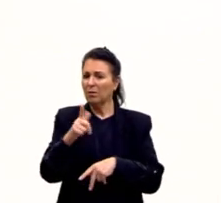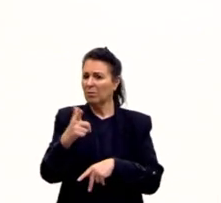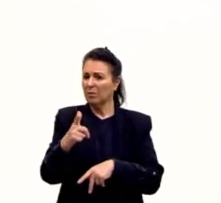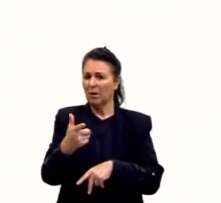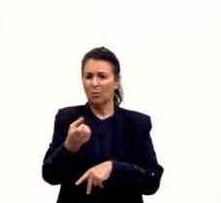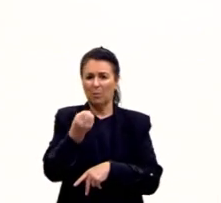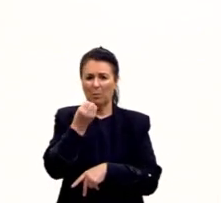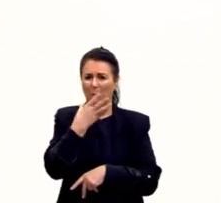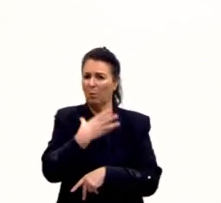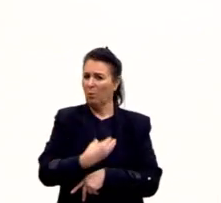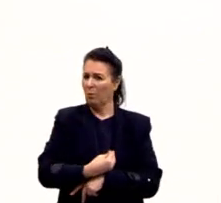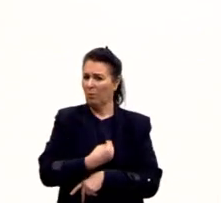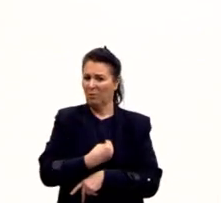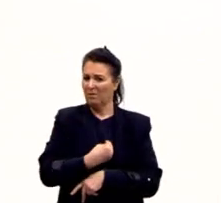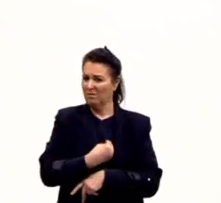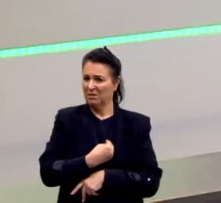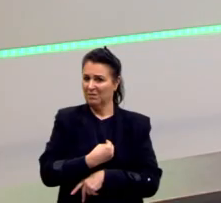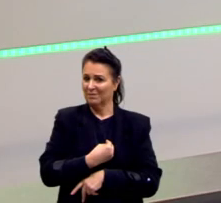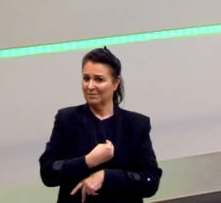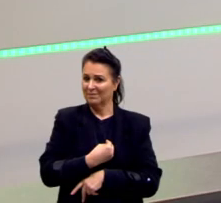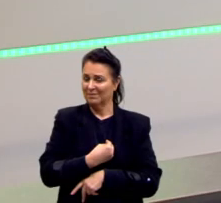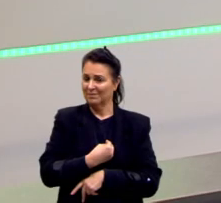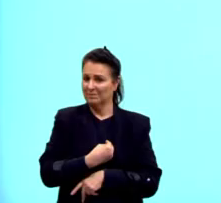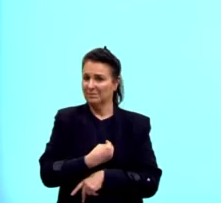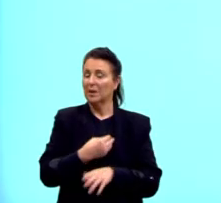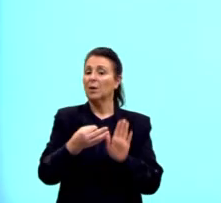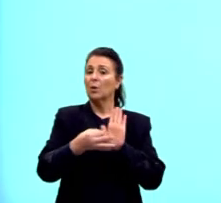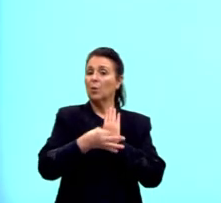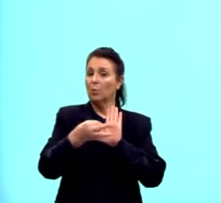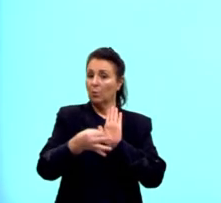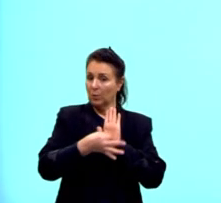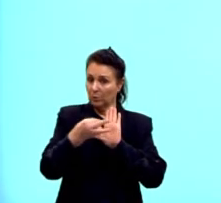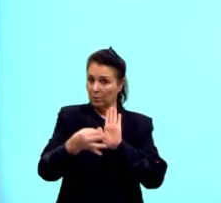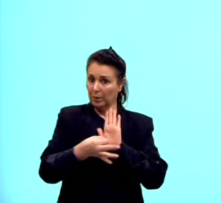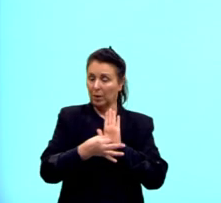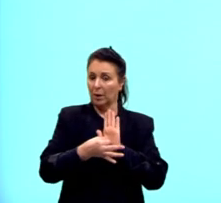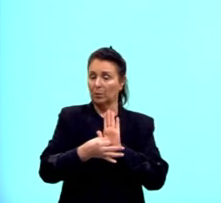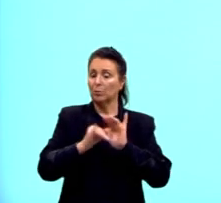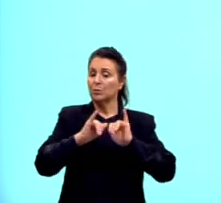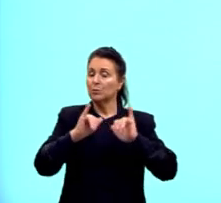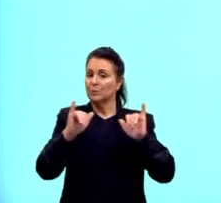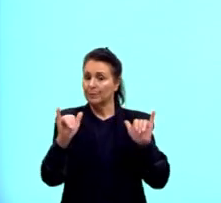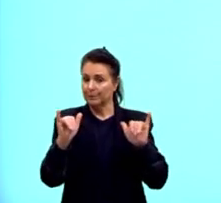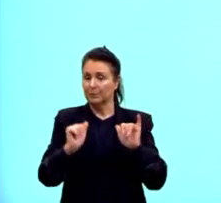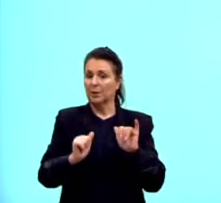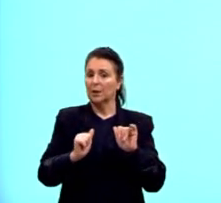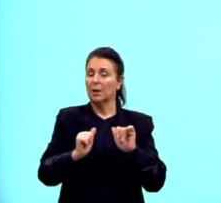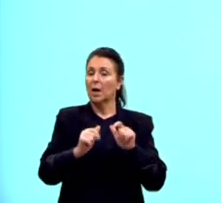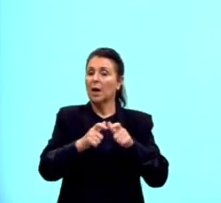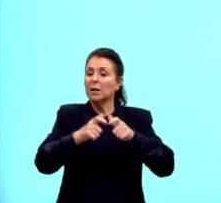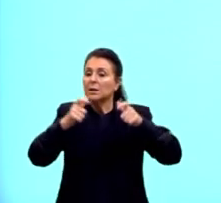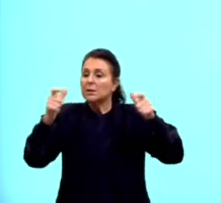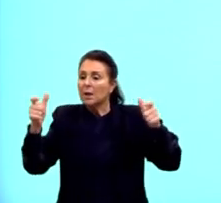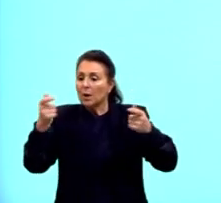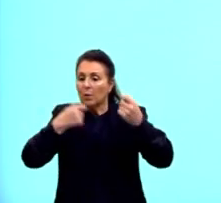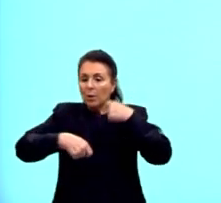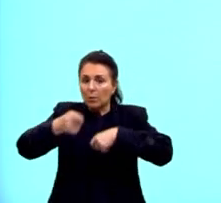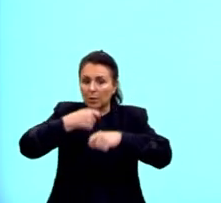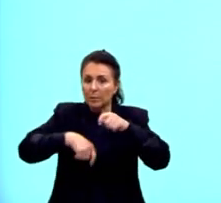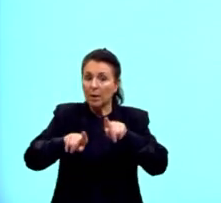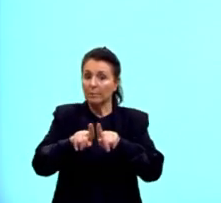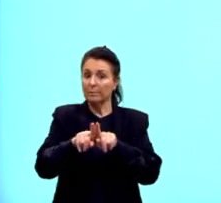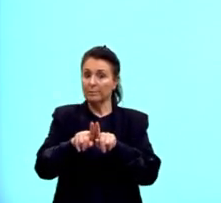de vida tá então eu trago aqui um argumento o crescimento da economia e em contra-partida